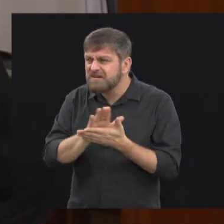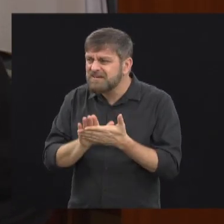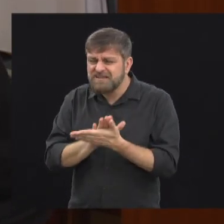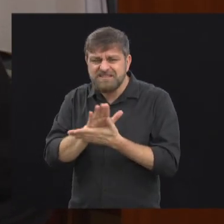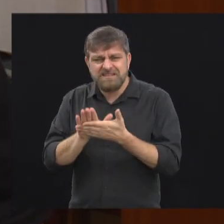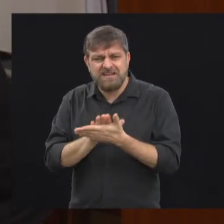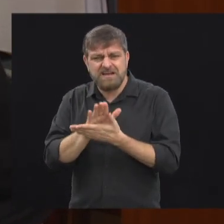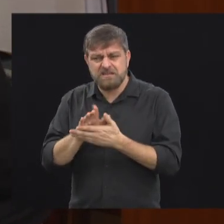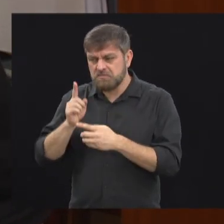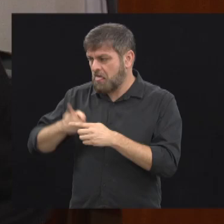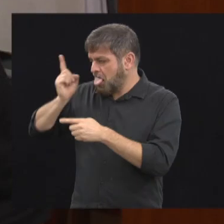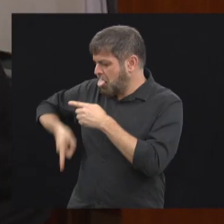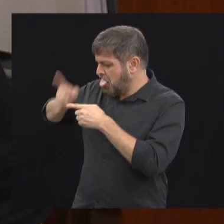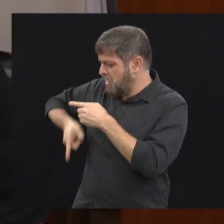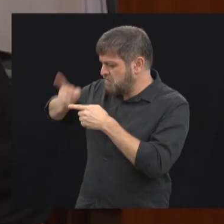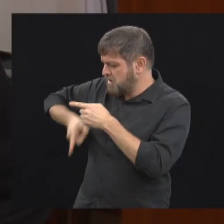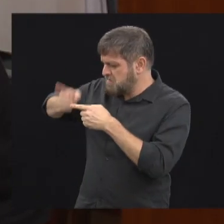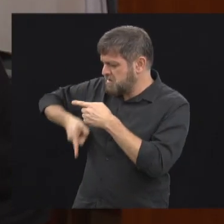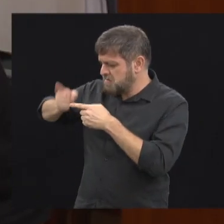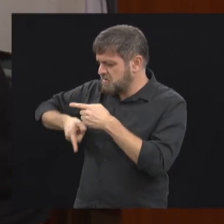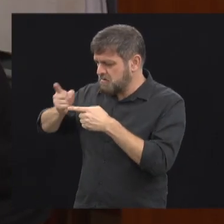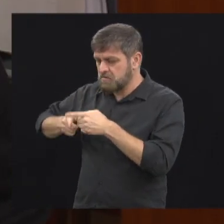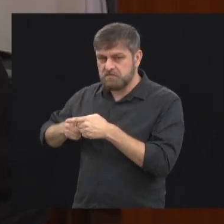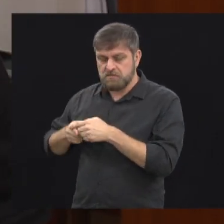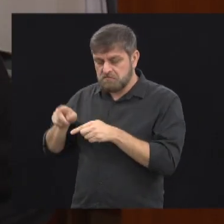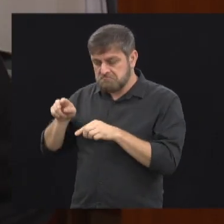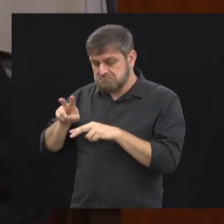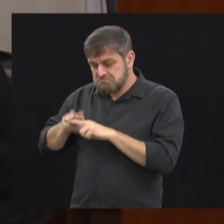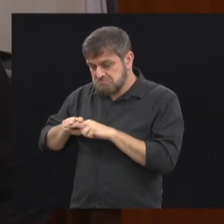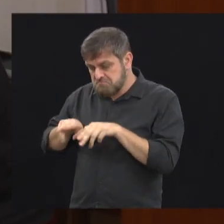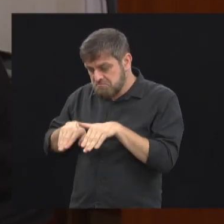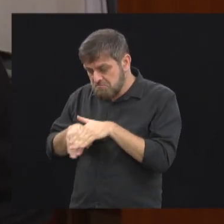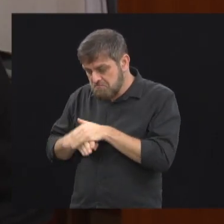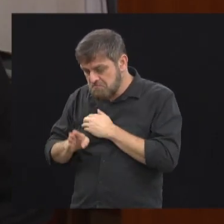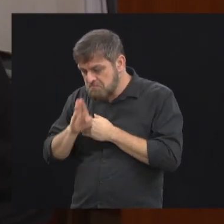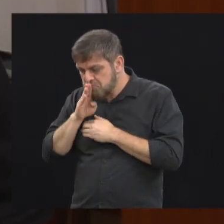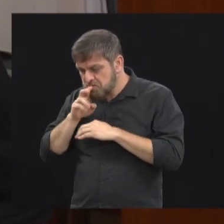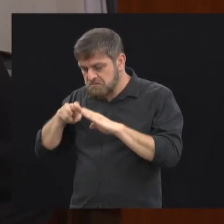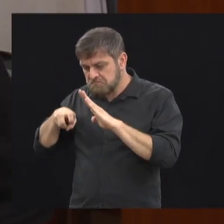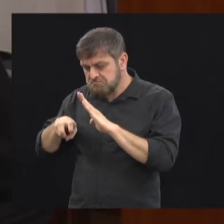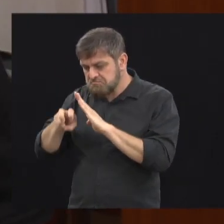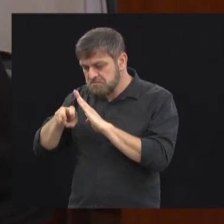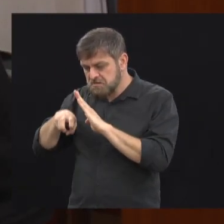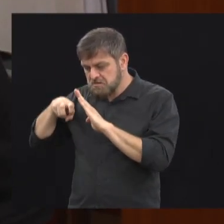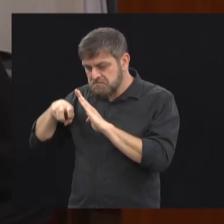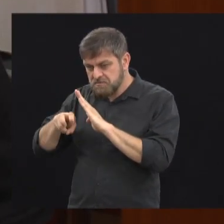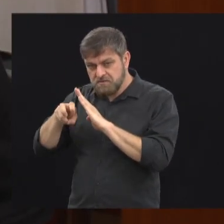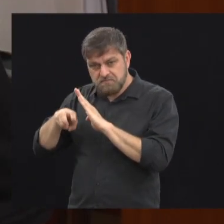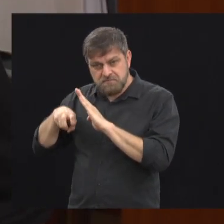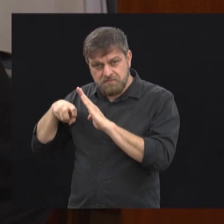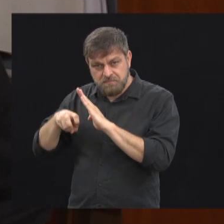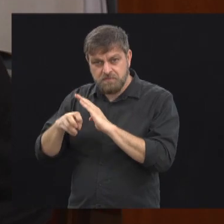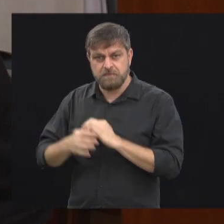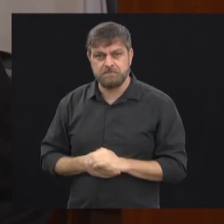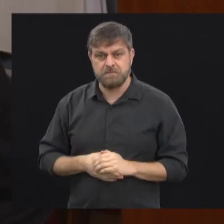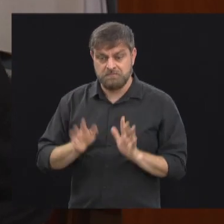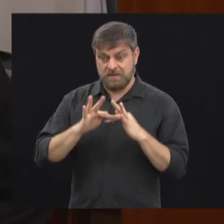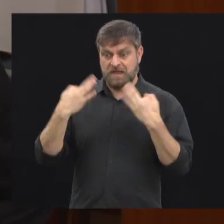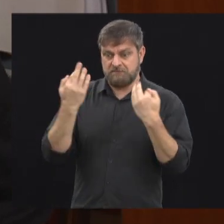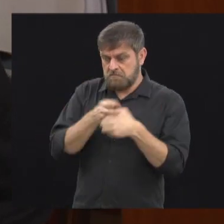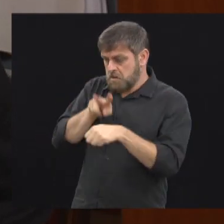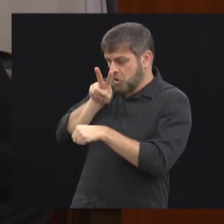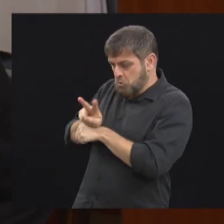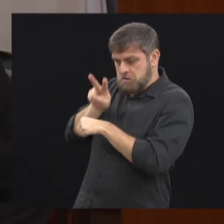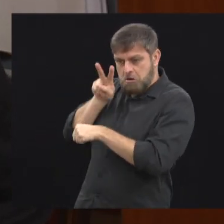era tirado delas essas possibilidades de crescimento, né? As famílias